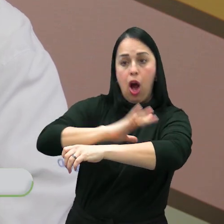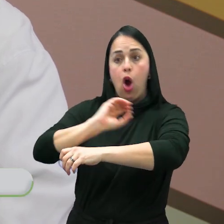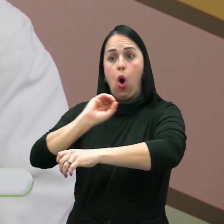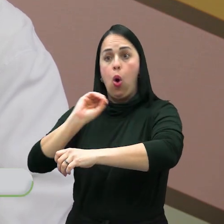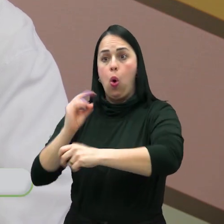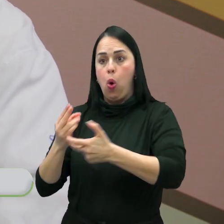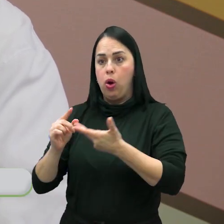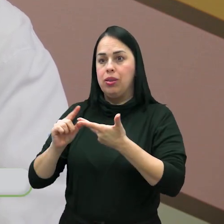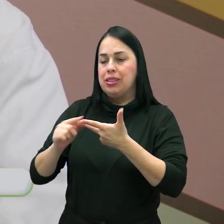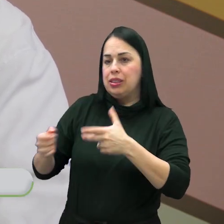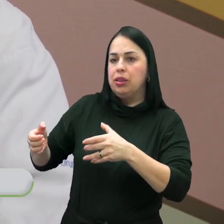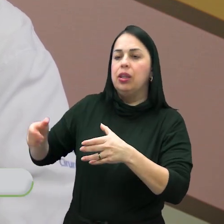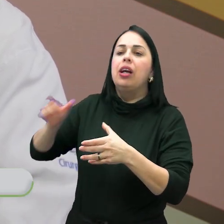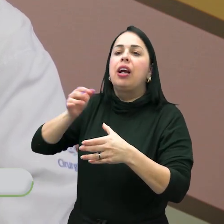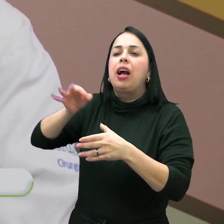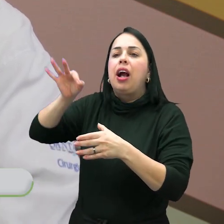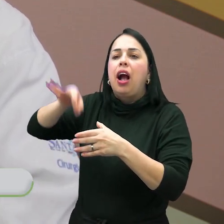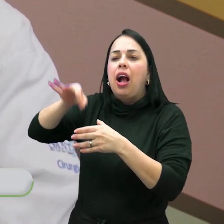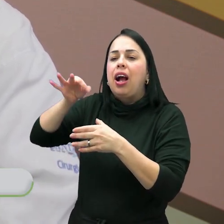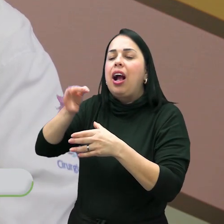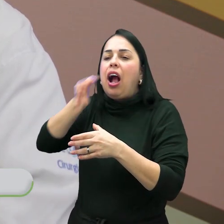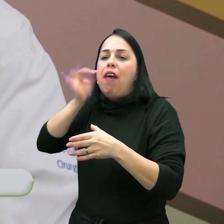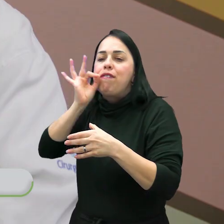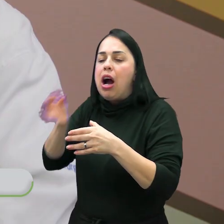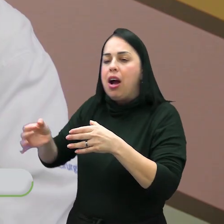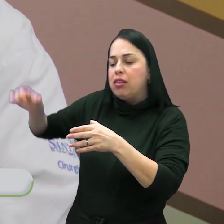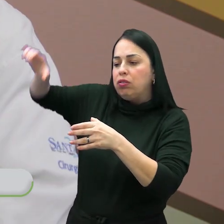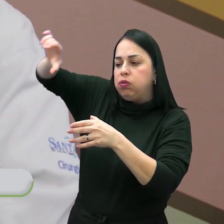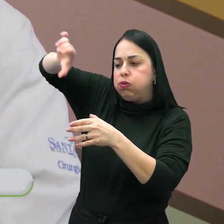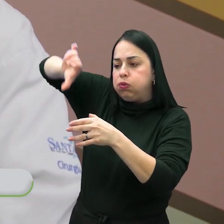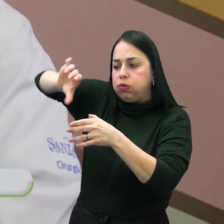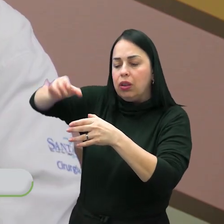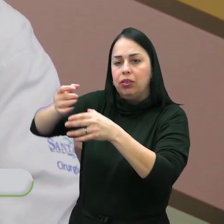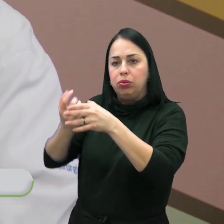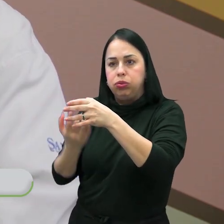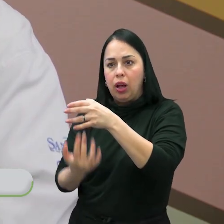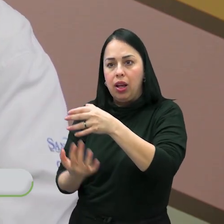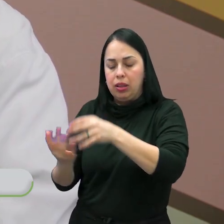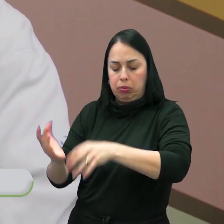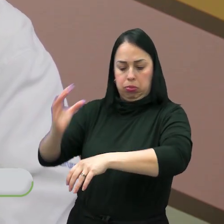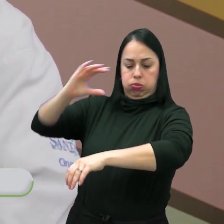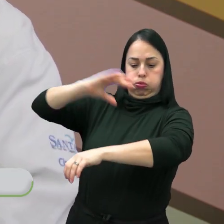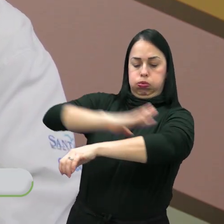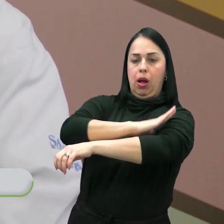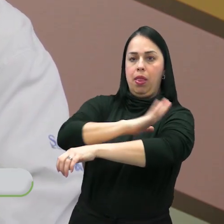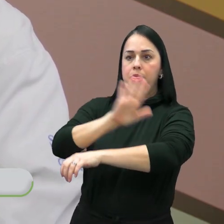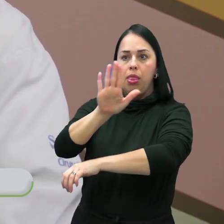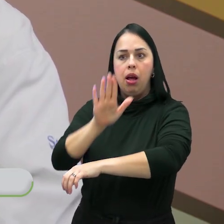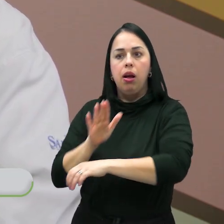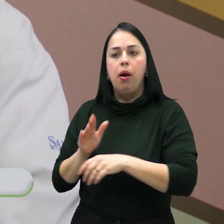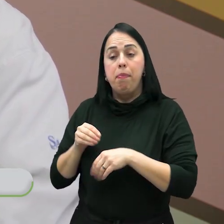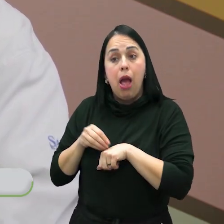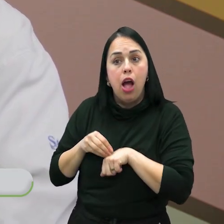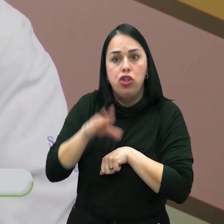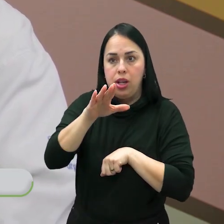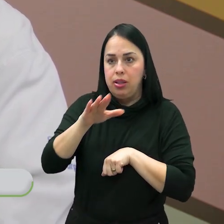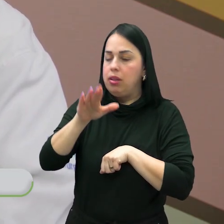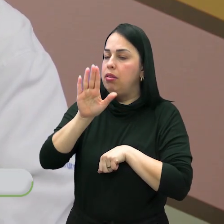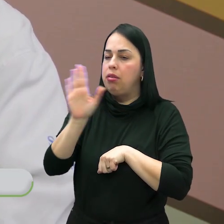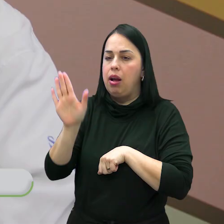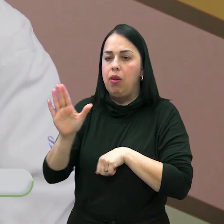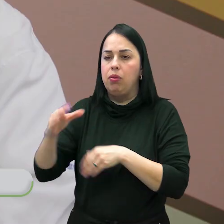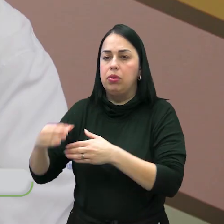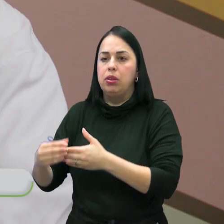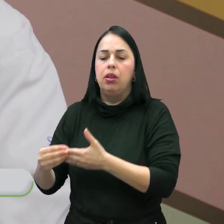cai na mão, ou coando café, que é relativamente frequente esse tipo de acidente, o que nós orientamos não passe nada,